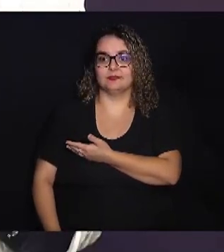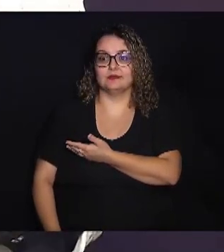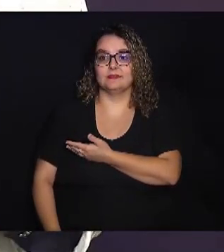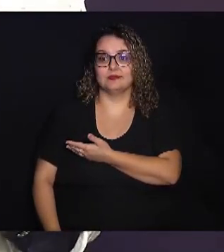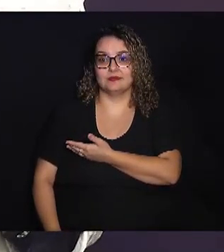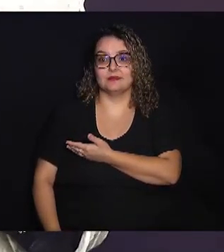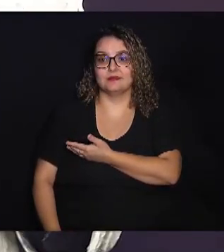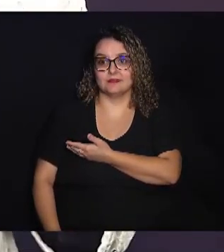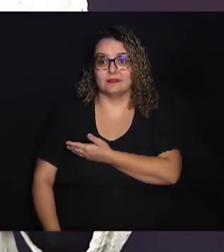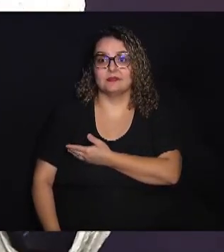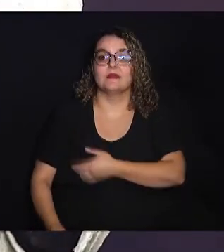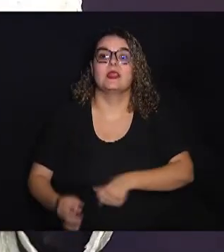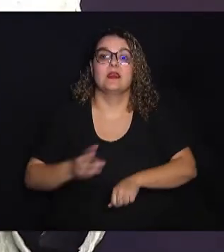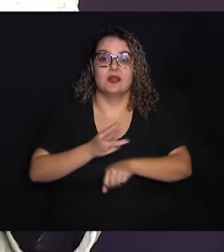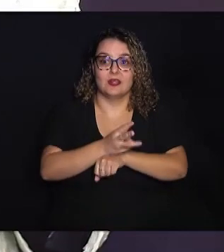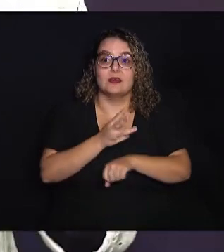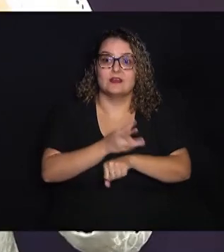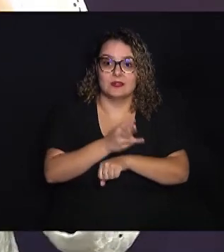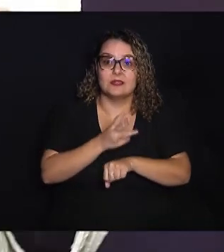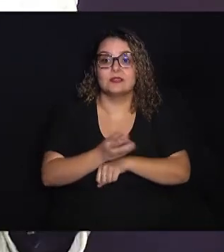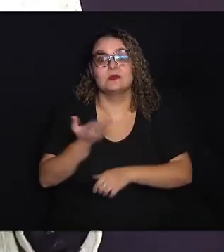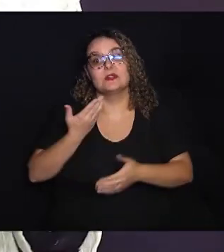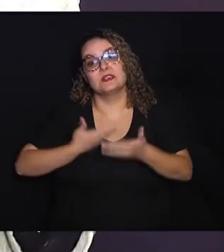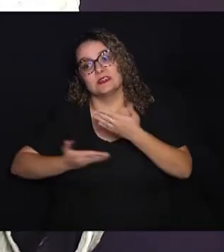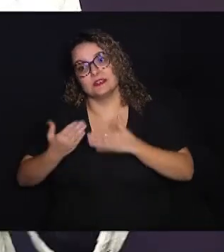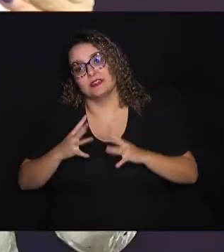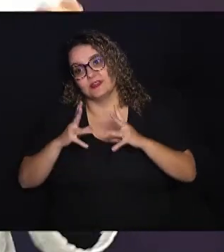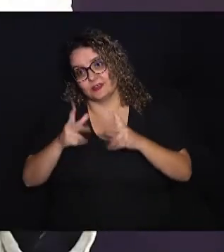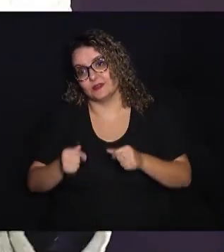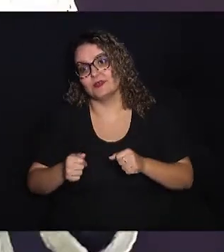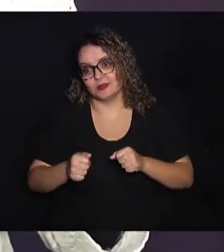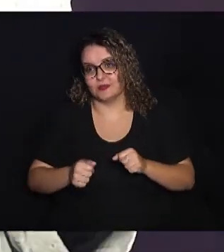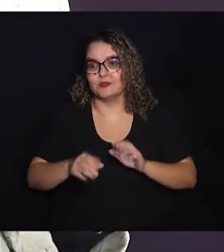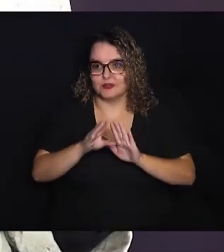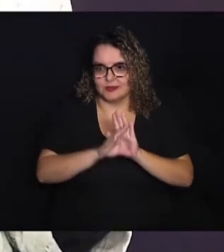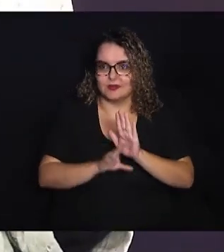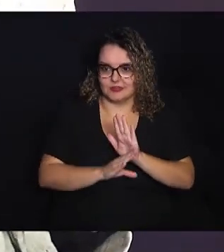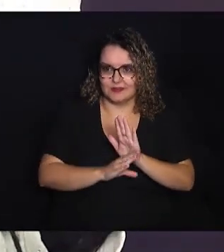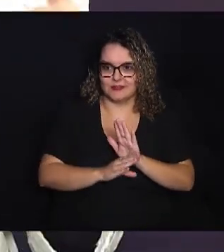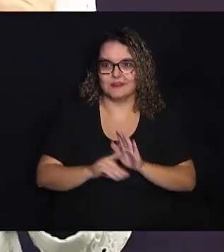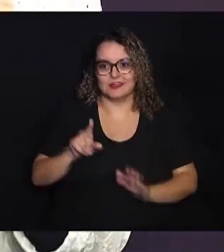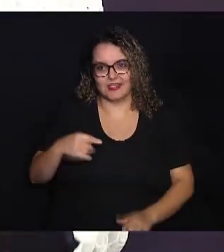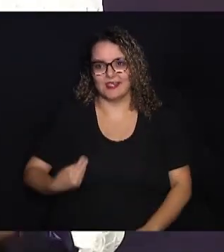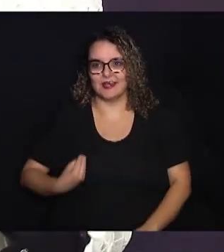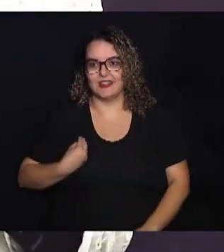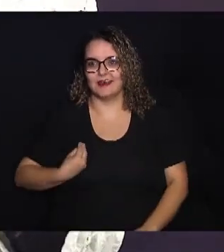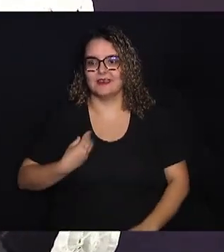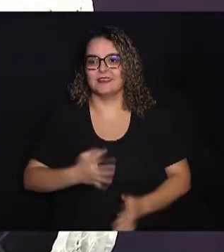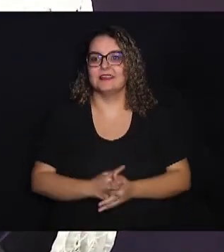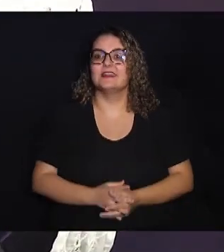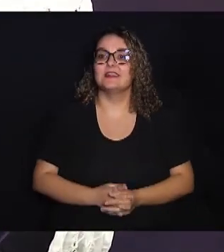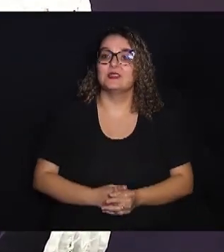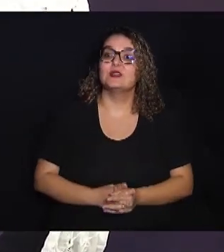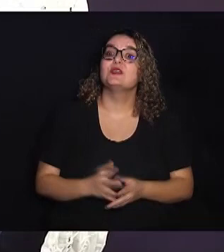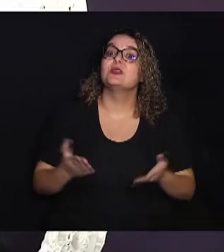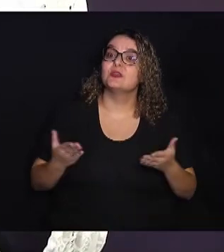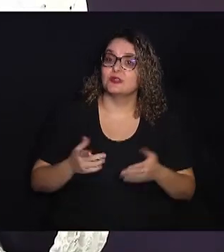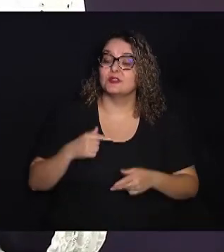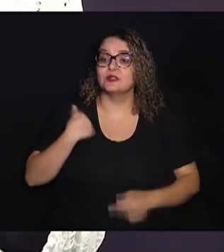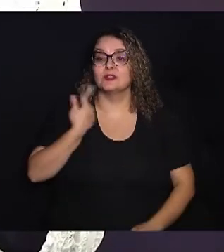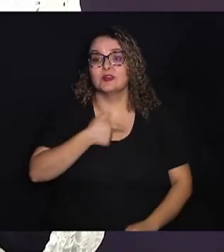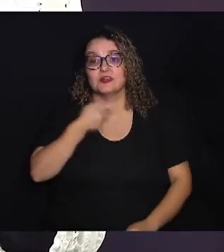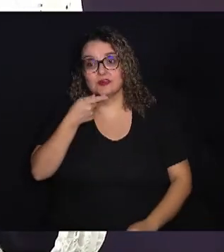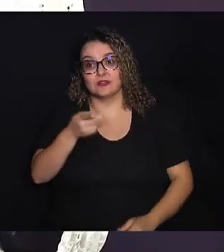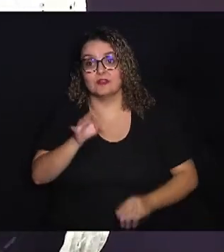Esse WhatsApp serve para você interagir com todos os programas da grade que são ao vivo. E hoje a gente vai falar então sobre